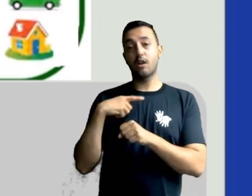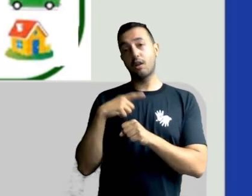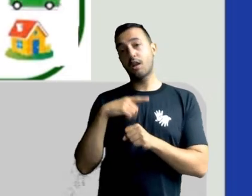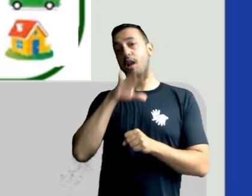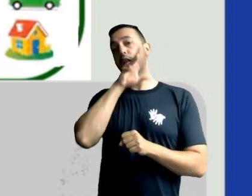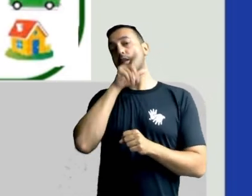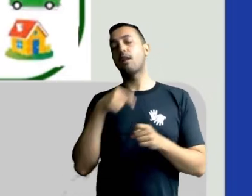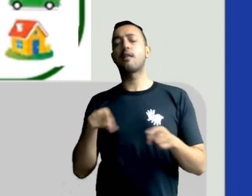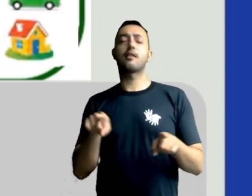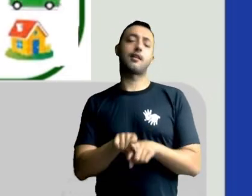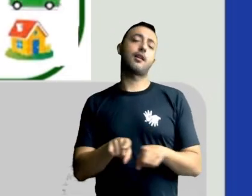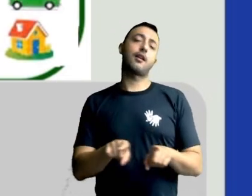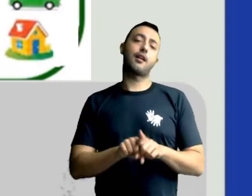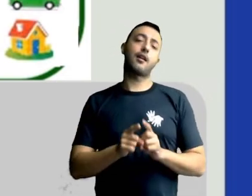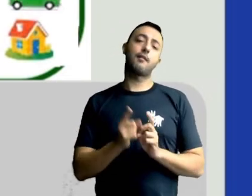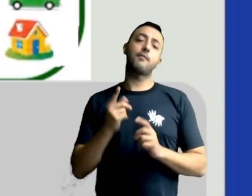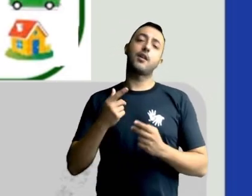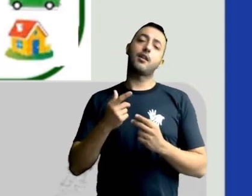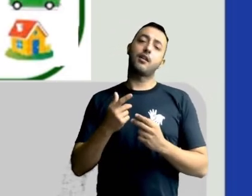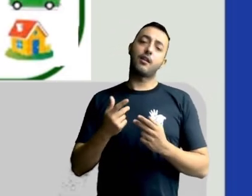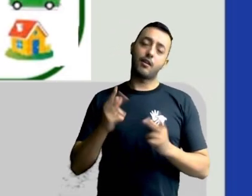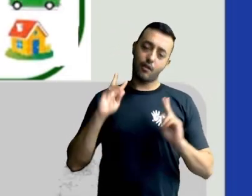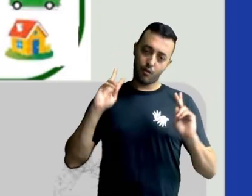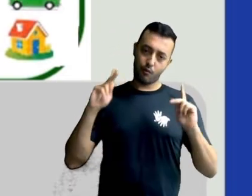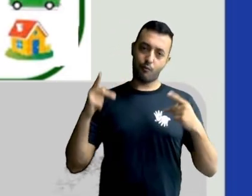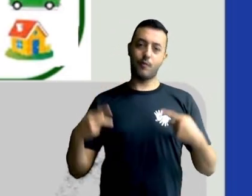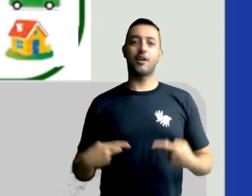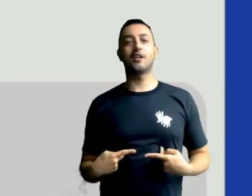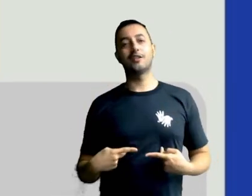construídos, tanto pelos animais quanto pelos seres